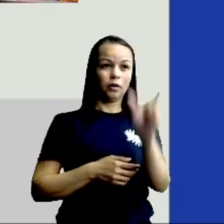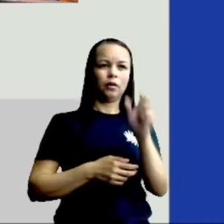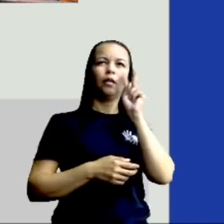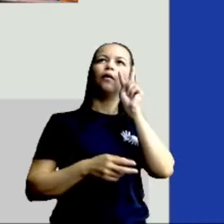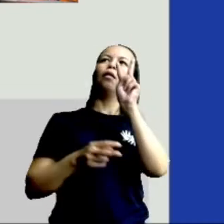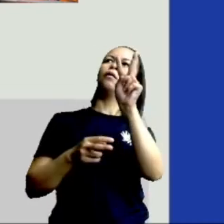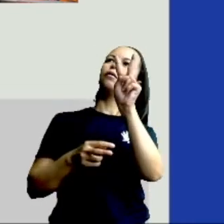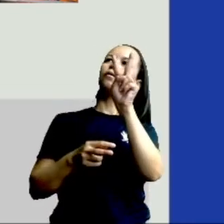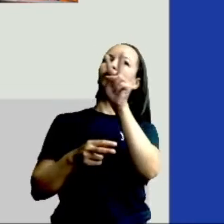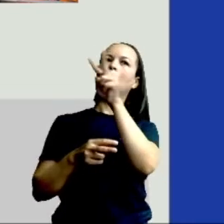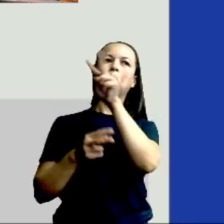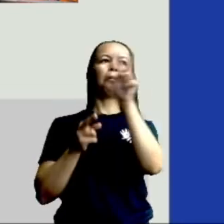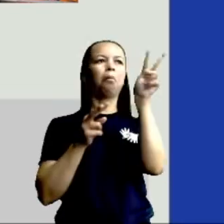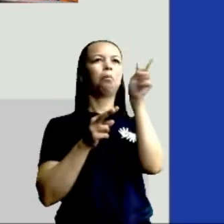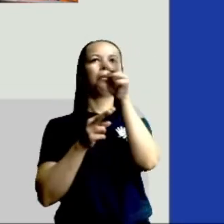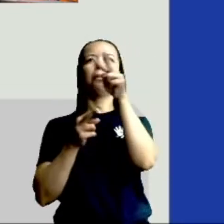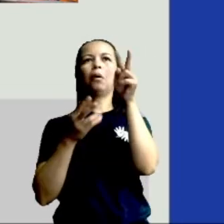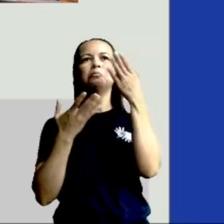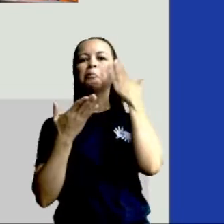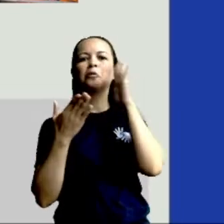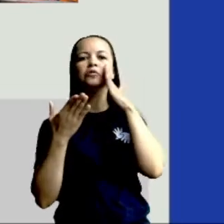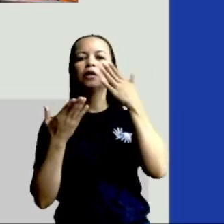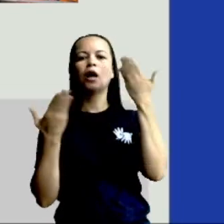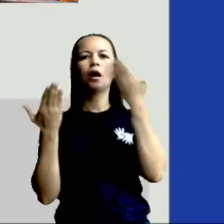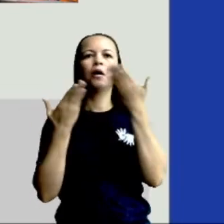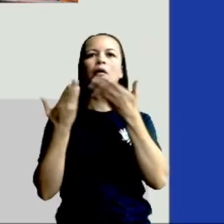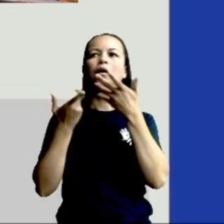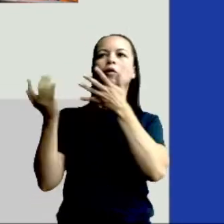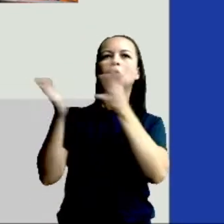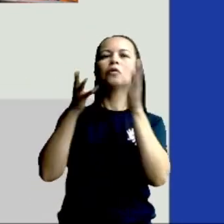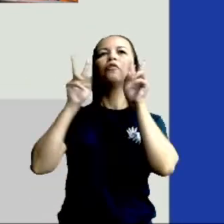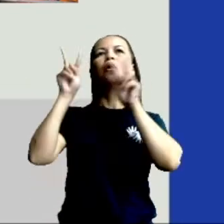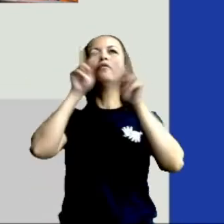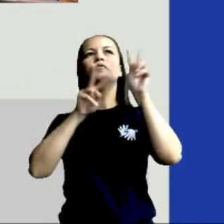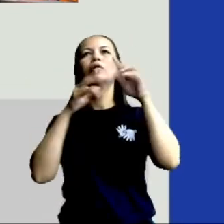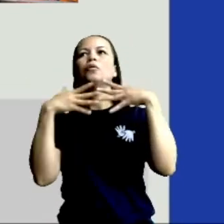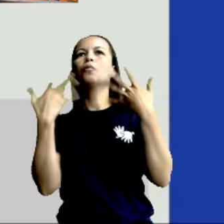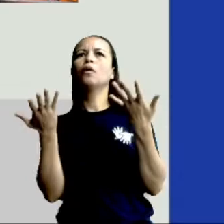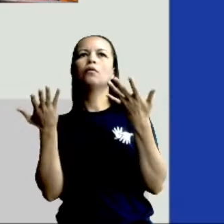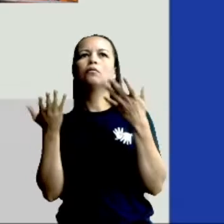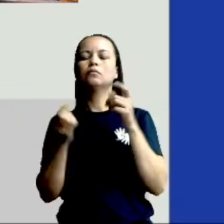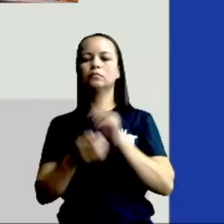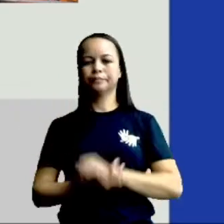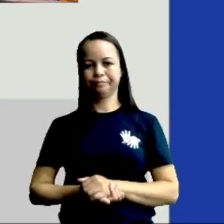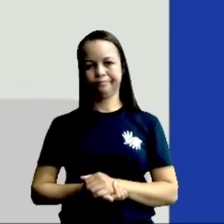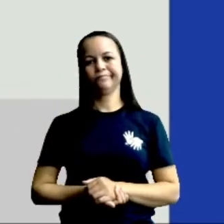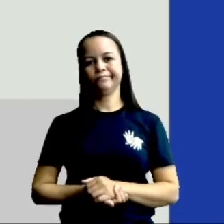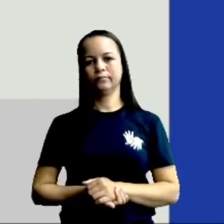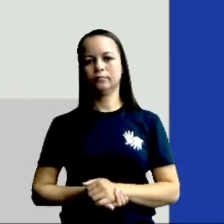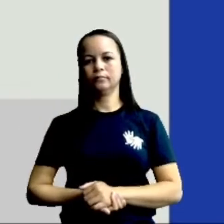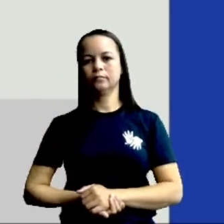anúncio que ele não sabe para qual olhar. Ele não sabe o que vai fazer primeiro aí. Tá vendo?